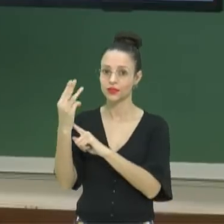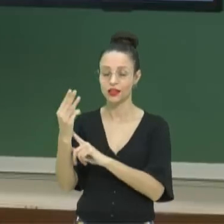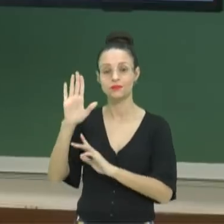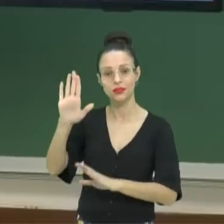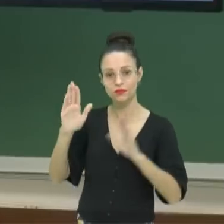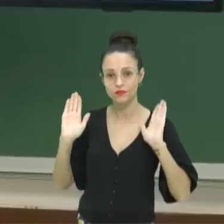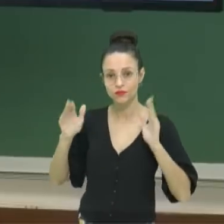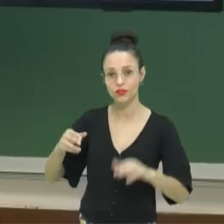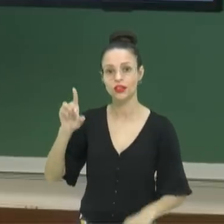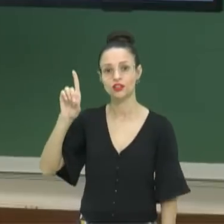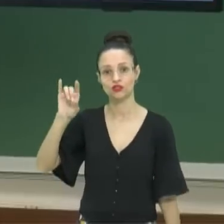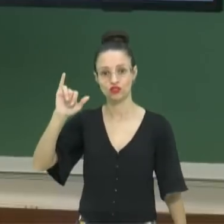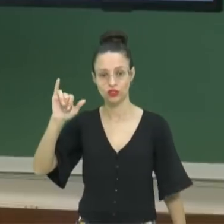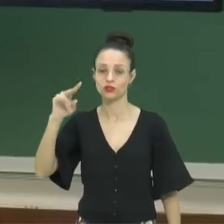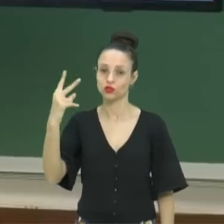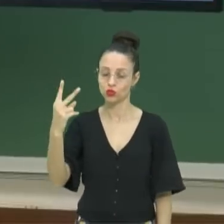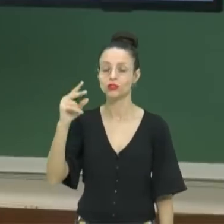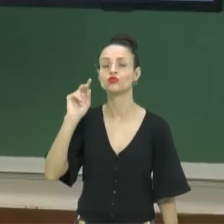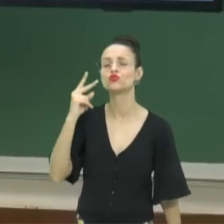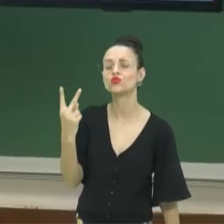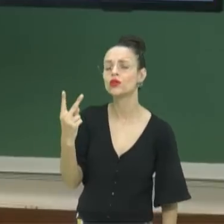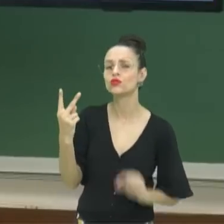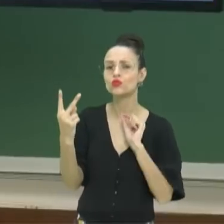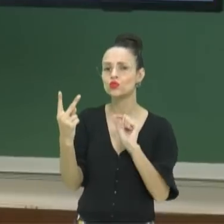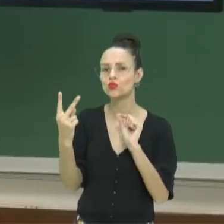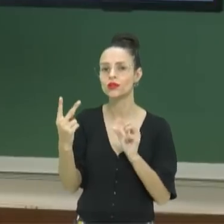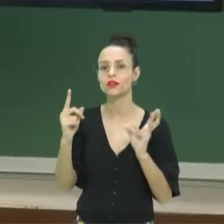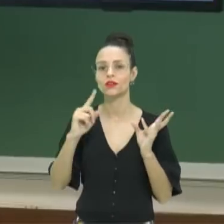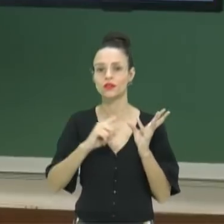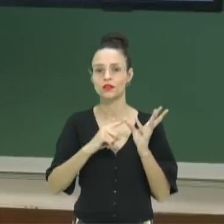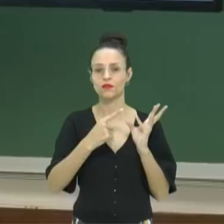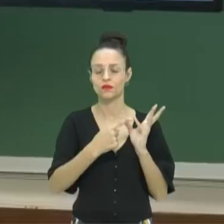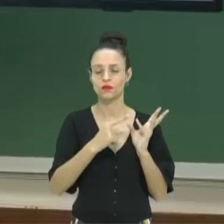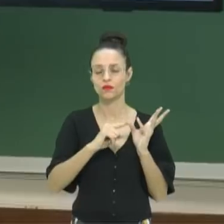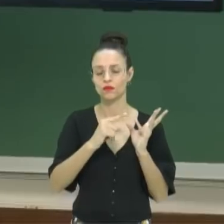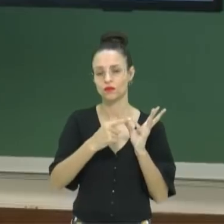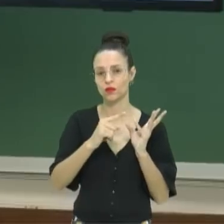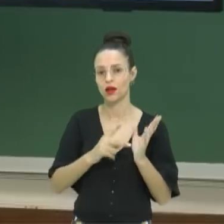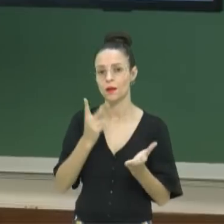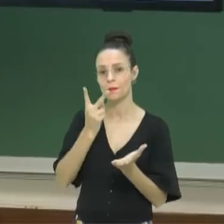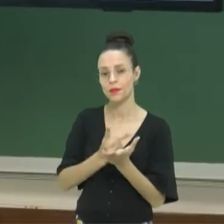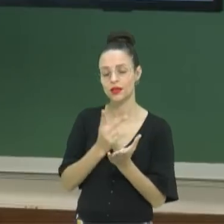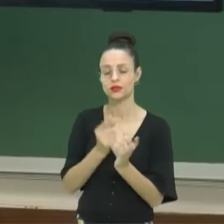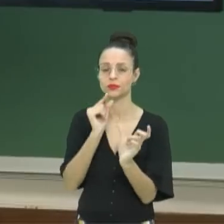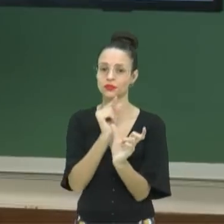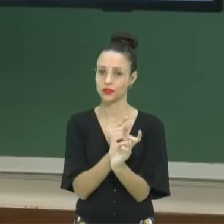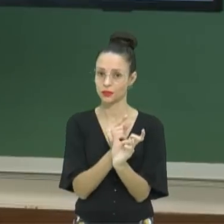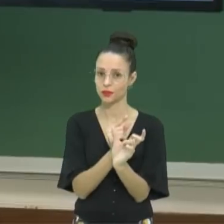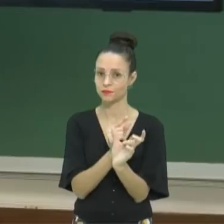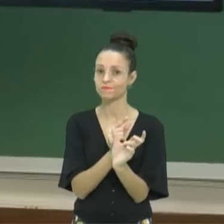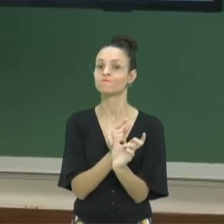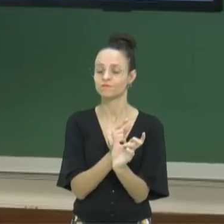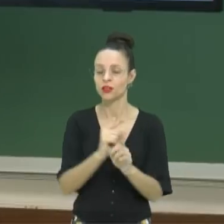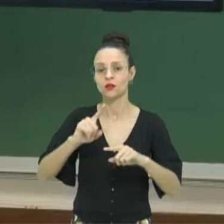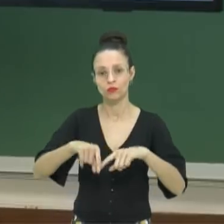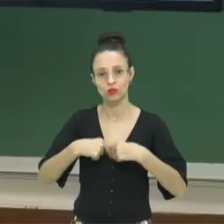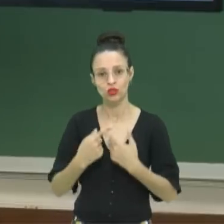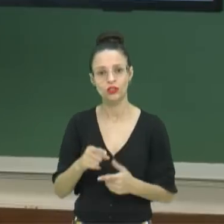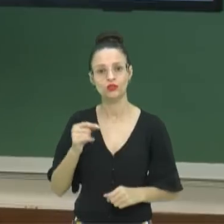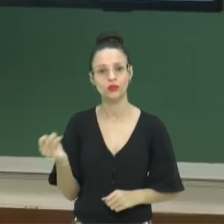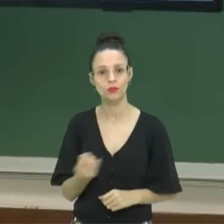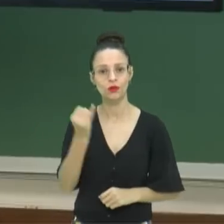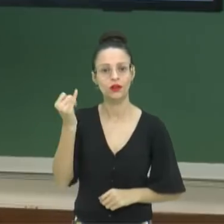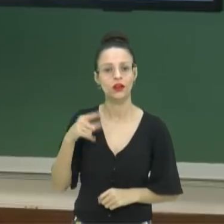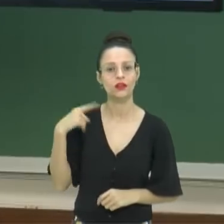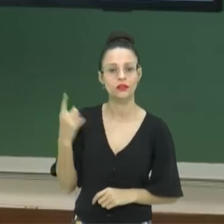de di, duas. Duas o quê, professora? Duas vogais na mesma sílaba. Por isso que é importante a